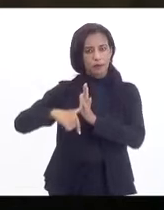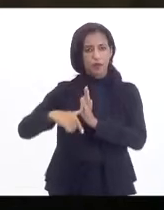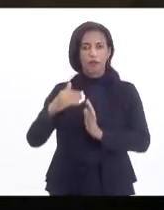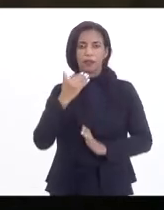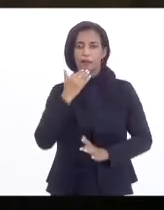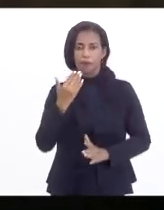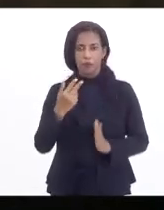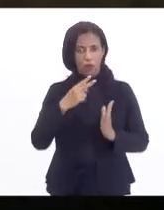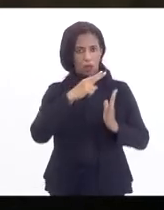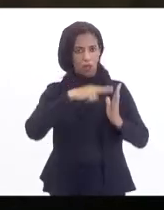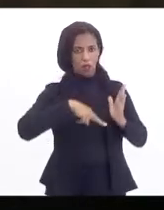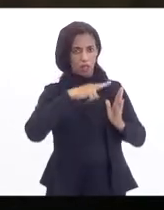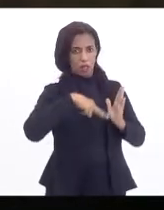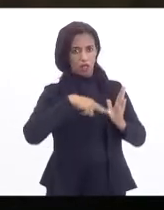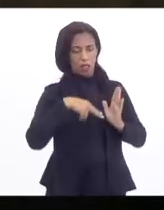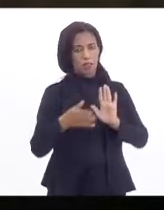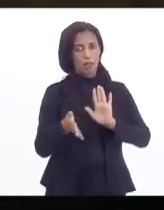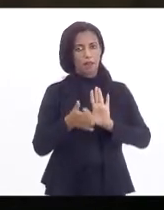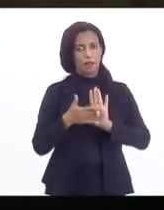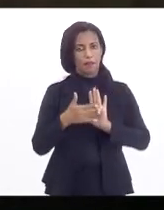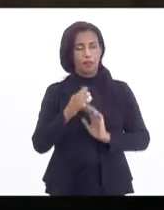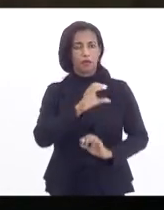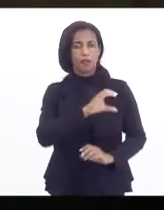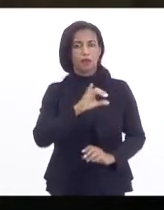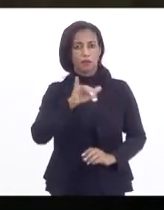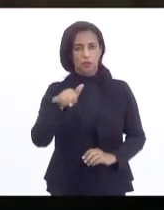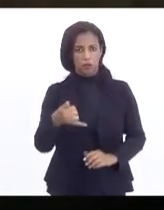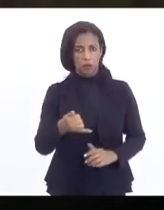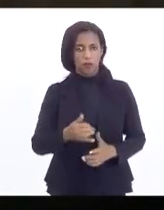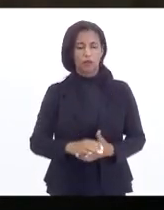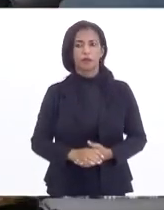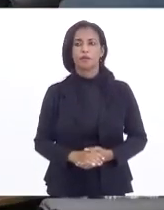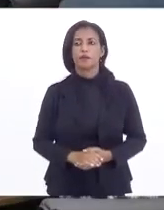pediu que eu fizesse a leitura aqui do parecer pela CCJ.